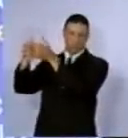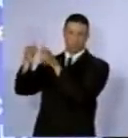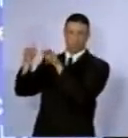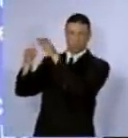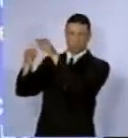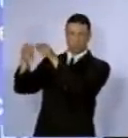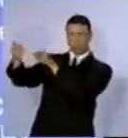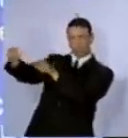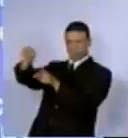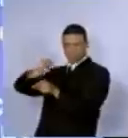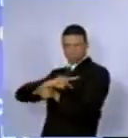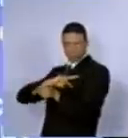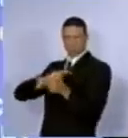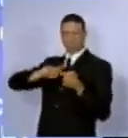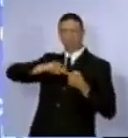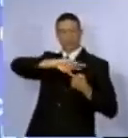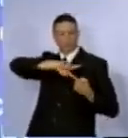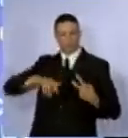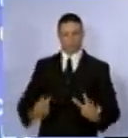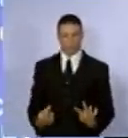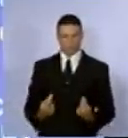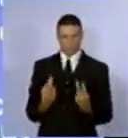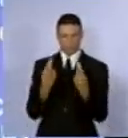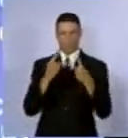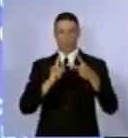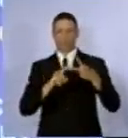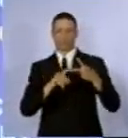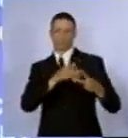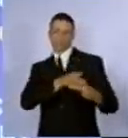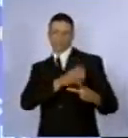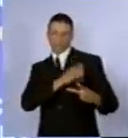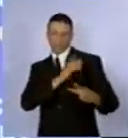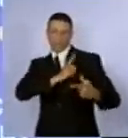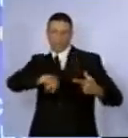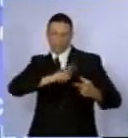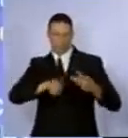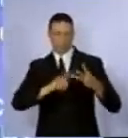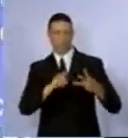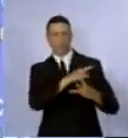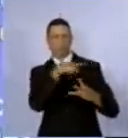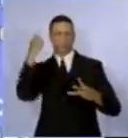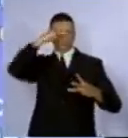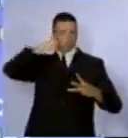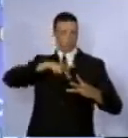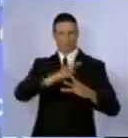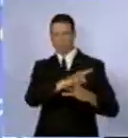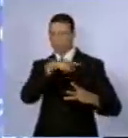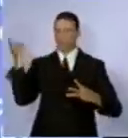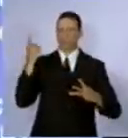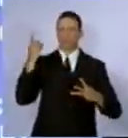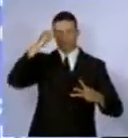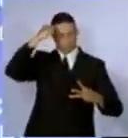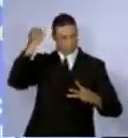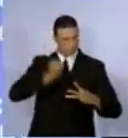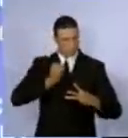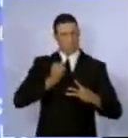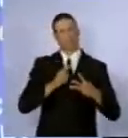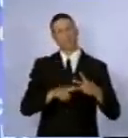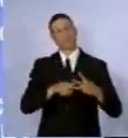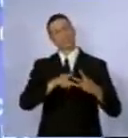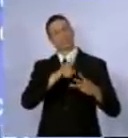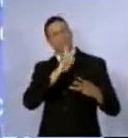quando causa várias doenças como câncer, doenças cardiovasculares, suicídio. Mas a coisa interessante é que ele diz que, como